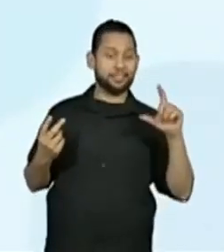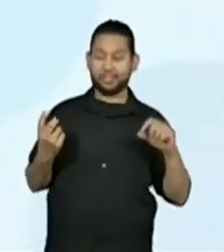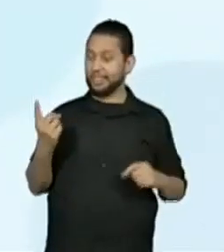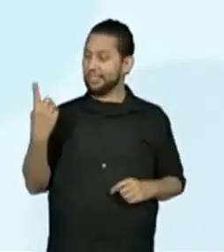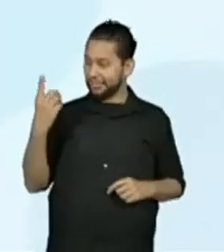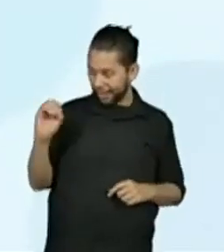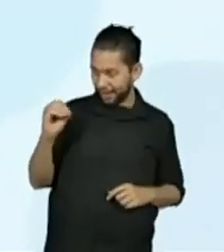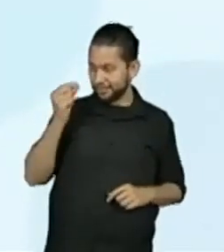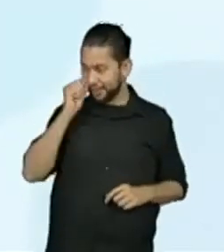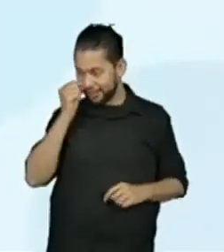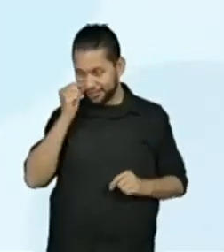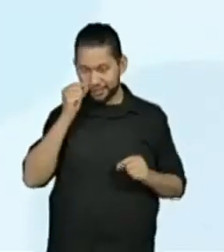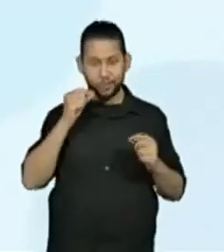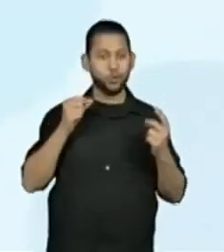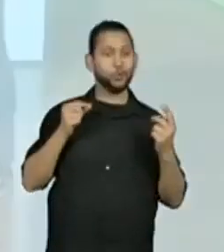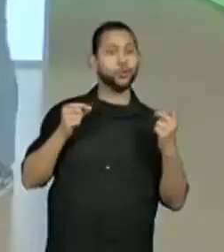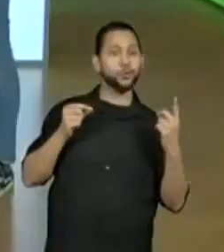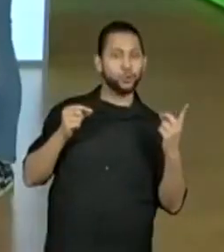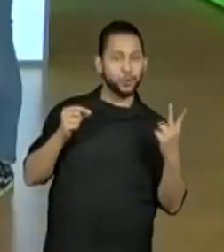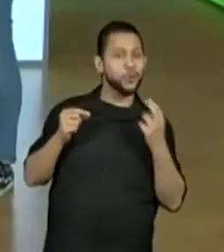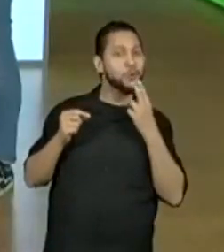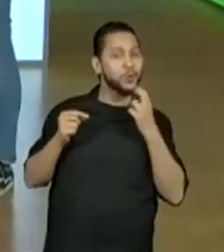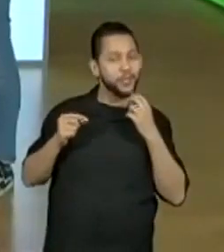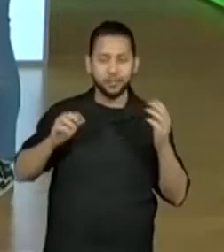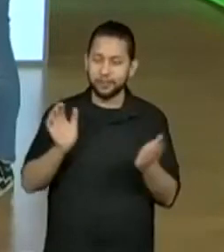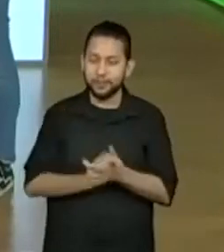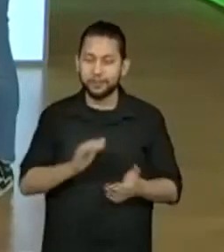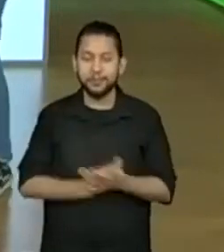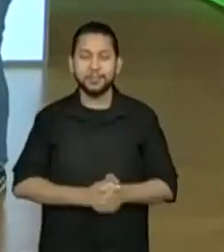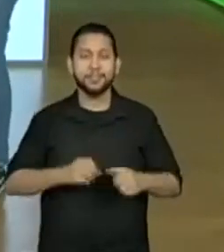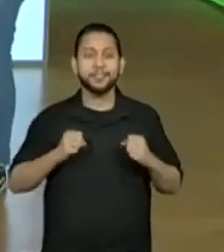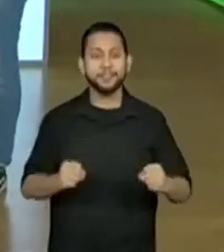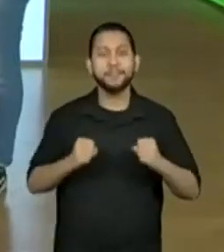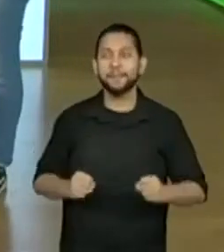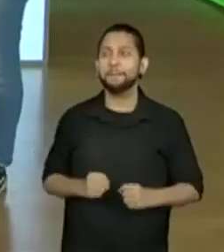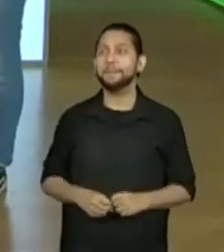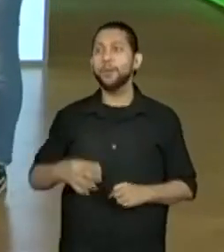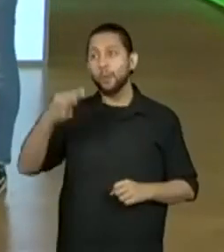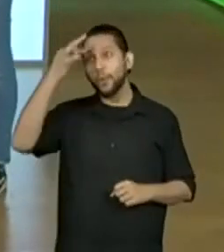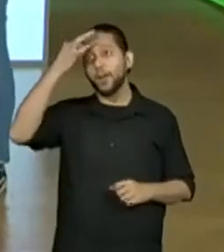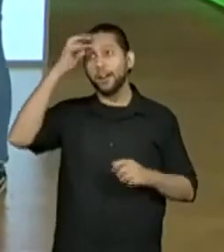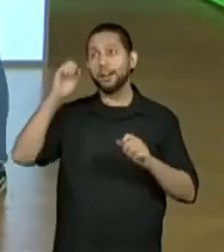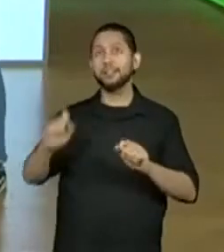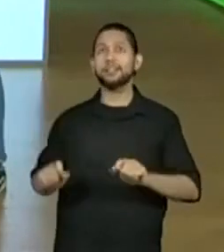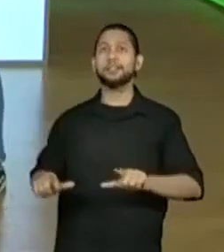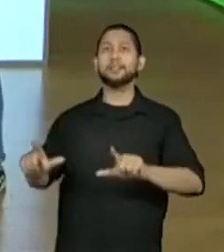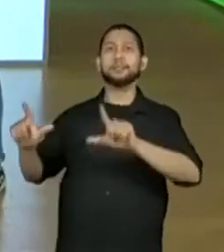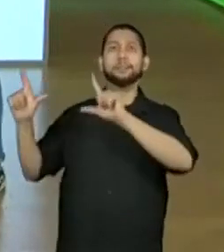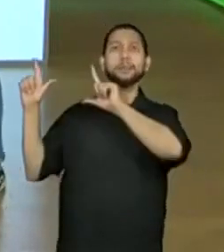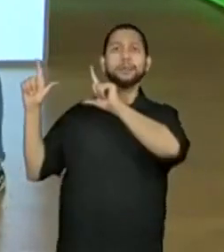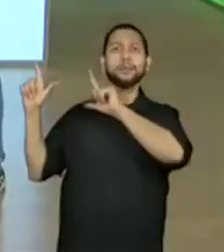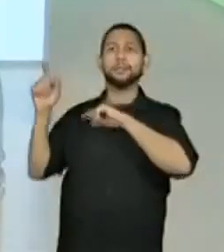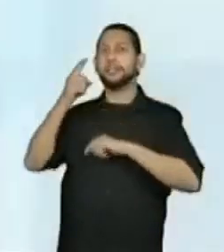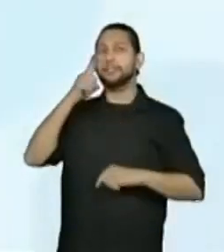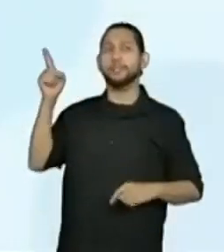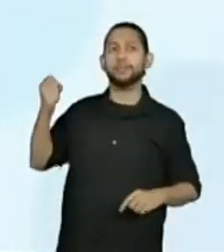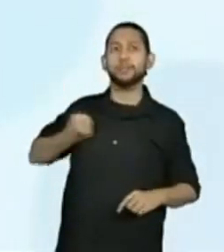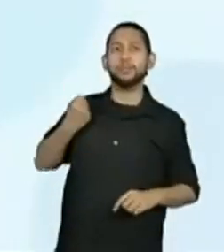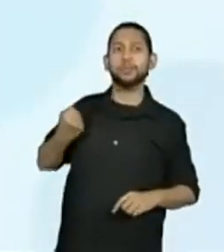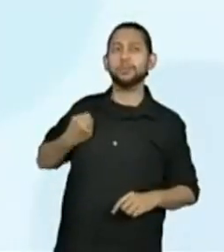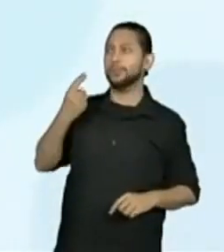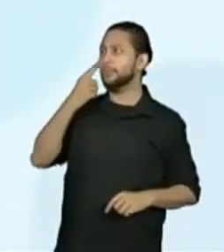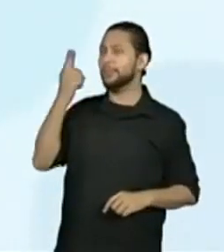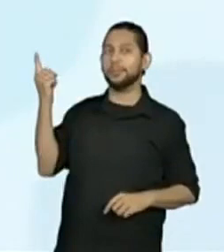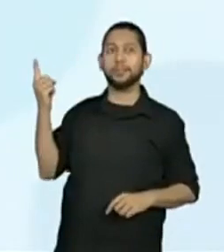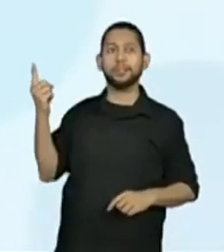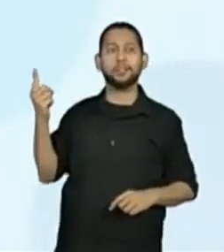der o tempo, acabou. Acabou. Por isso que agora eu vou o quê? Reagir. Deixa eu só... Peraí. Oráculo, coloca na tela aí que tem um número interessante. Deixa eu só ver. Ah,